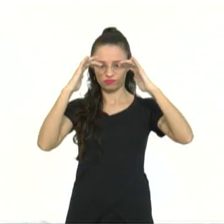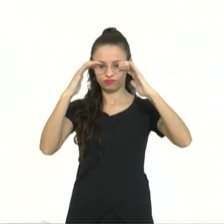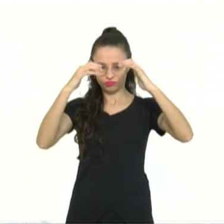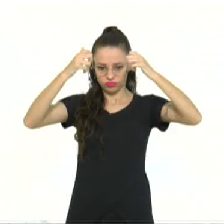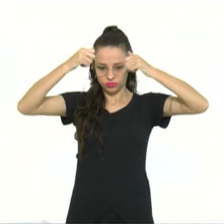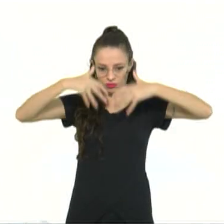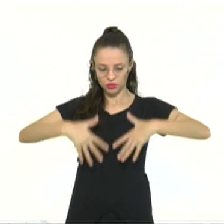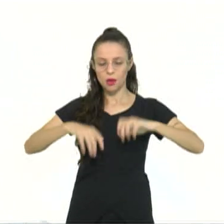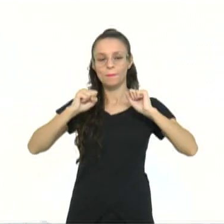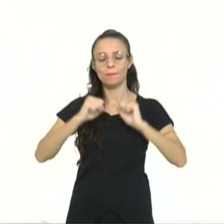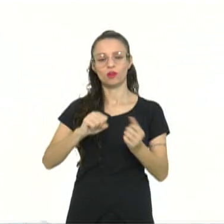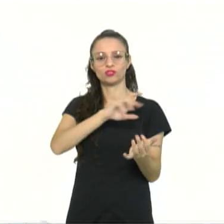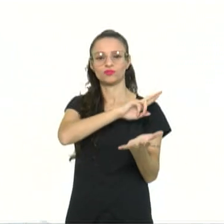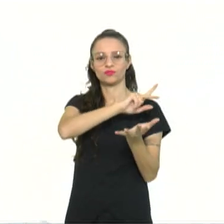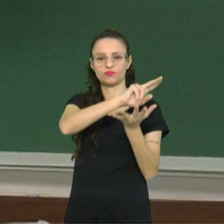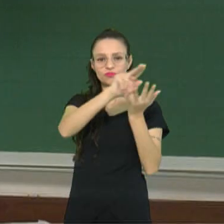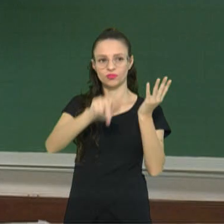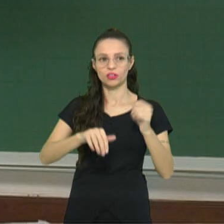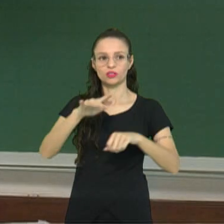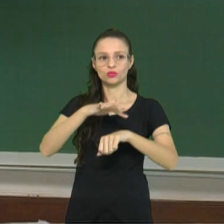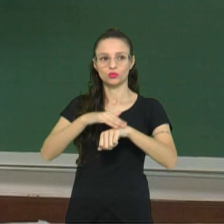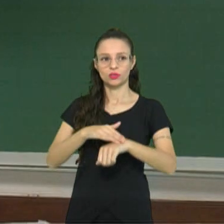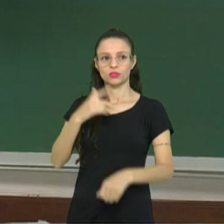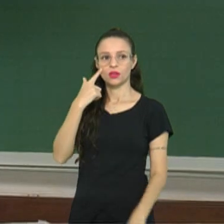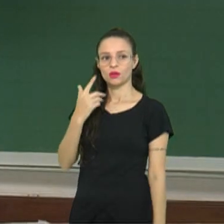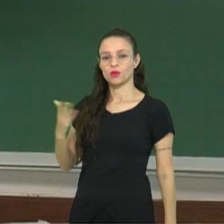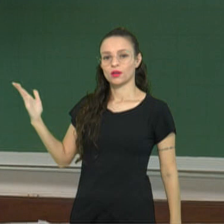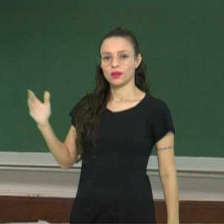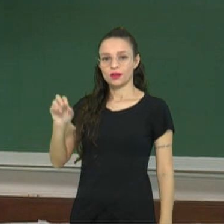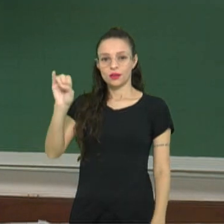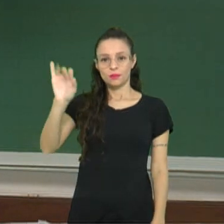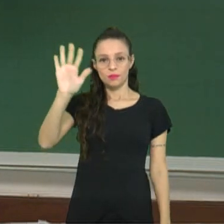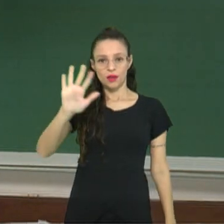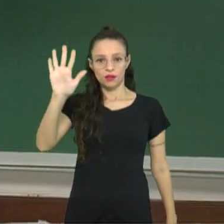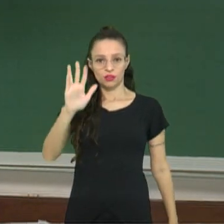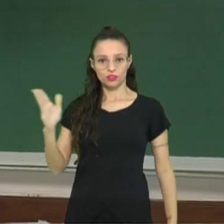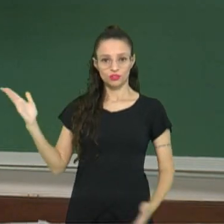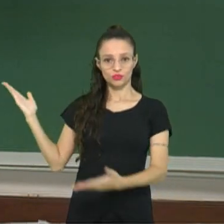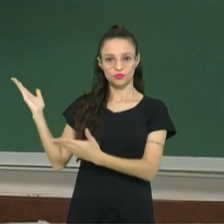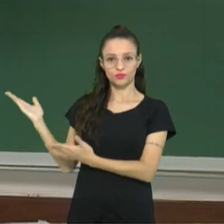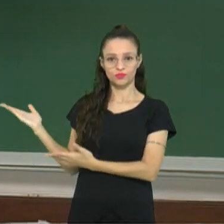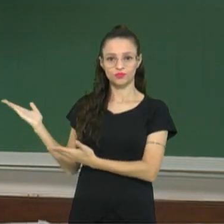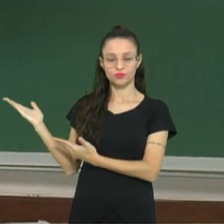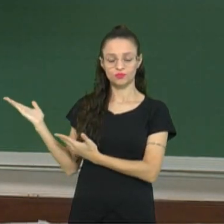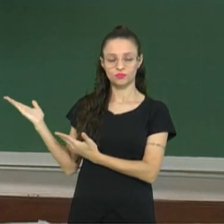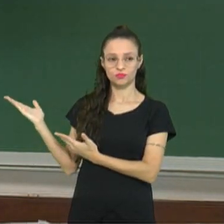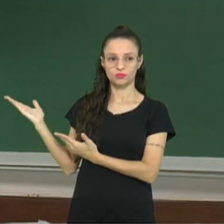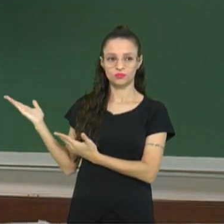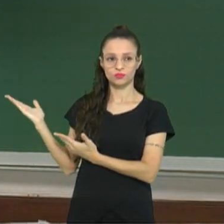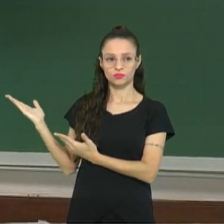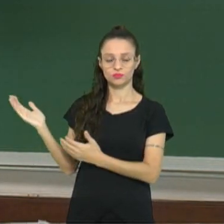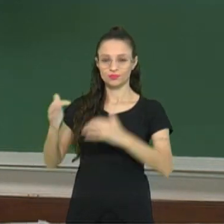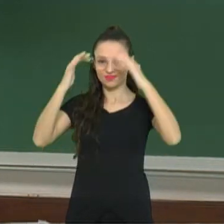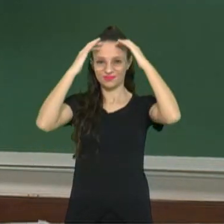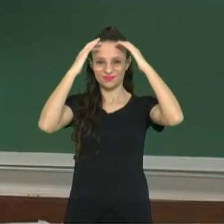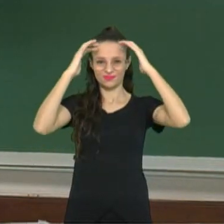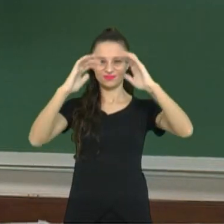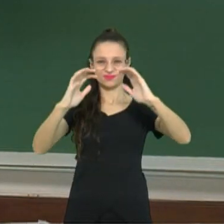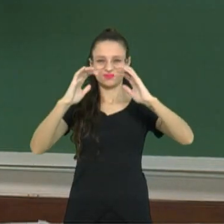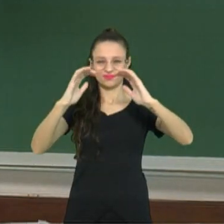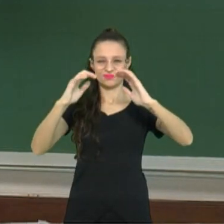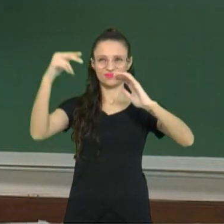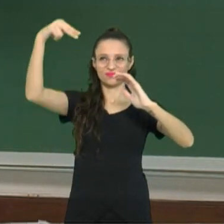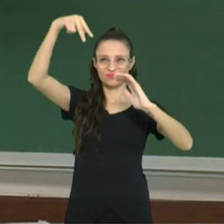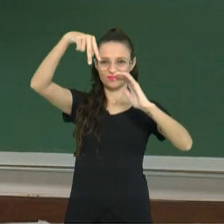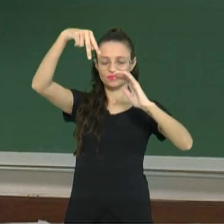de gravidades variáveis. Então aqui tem para você uma imagem, né, uma simulação de uma imagem aqui do cérebro e aqui